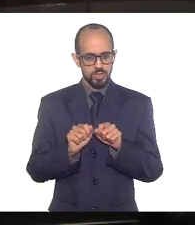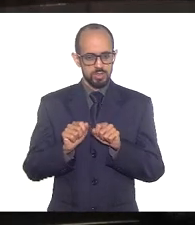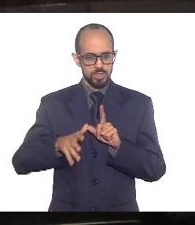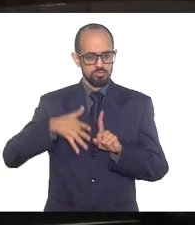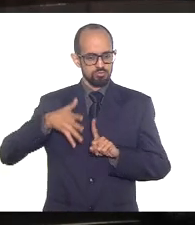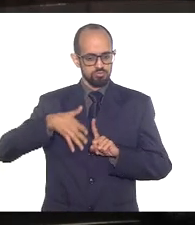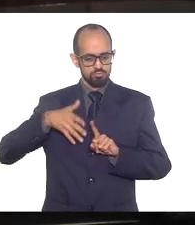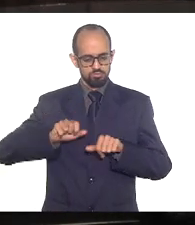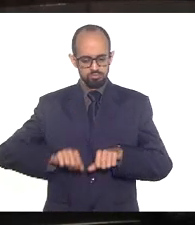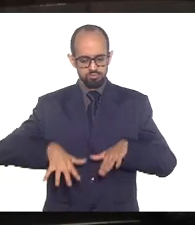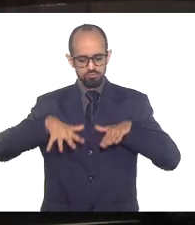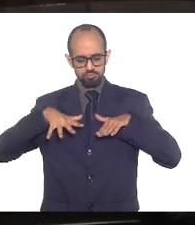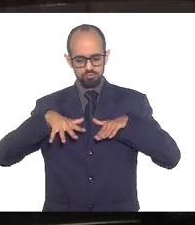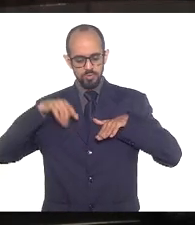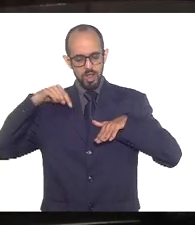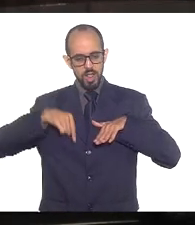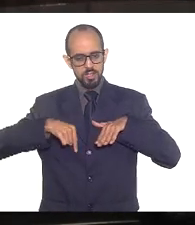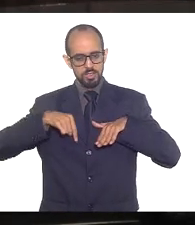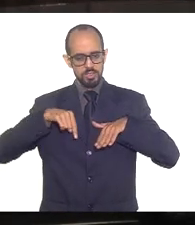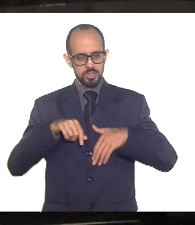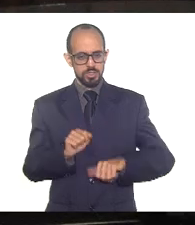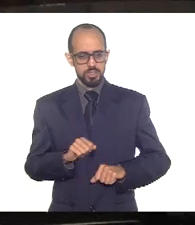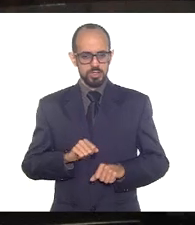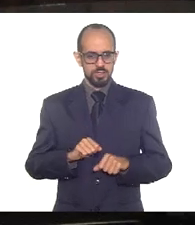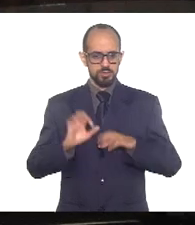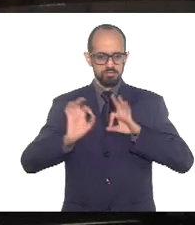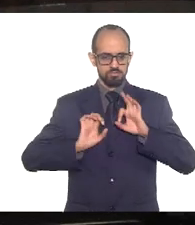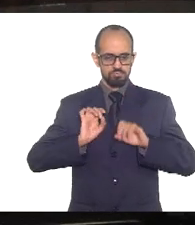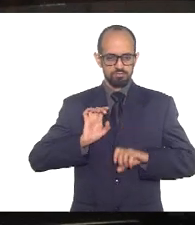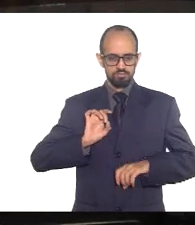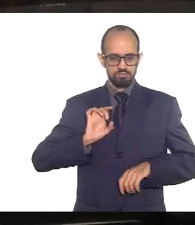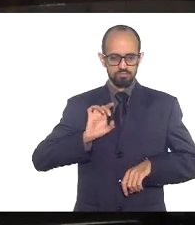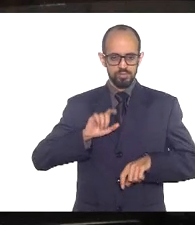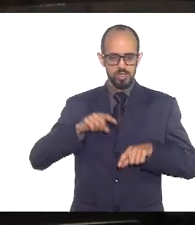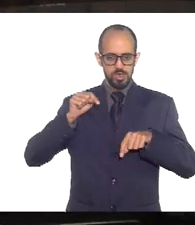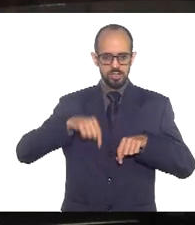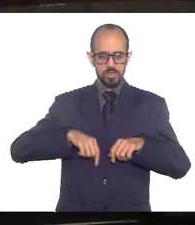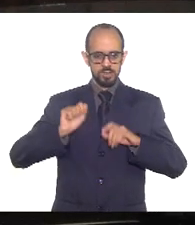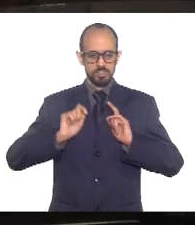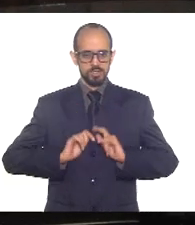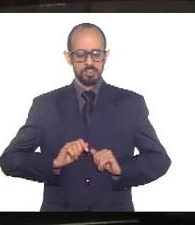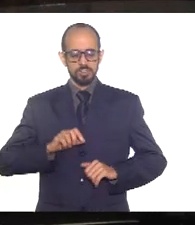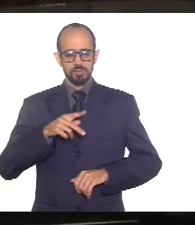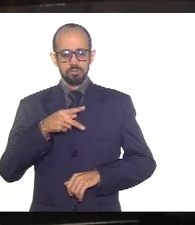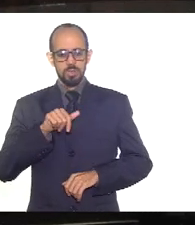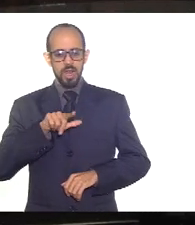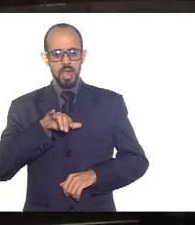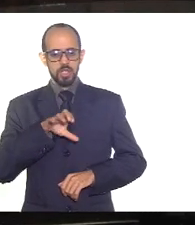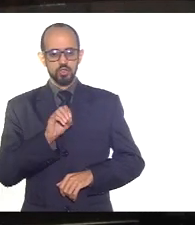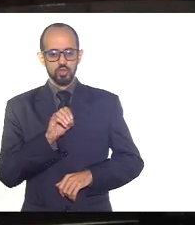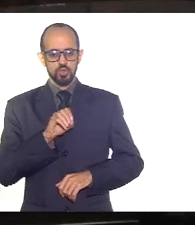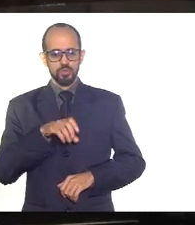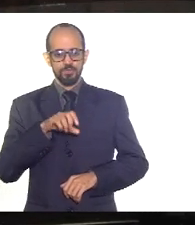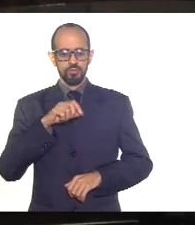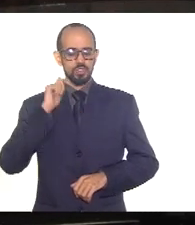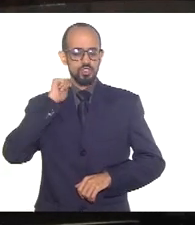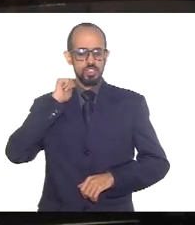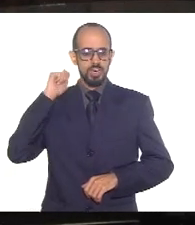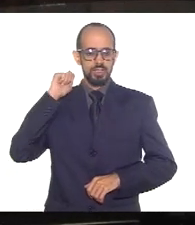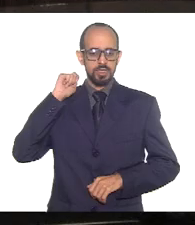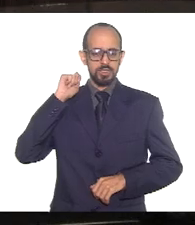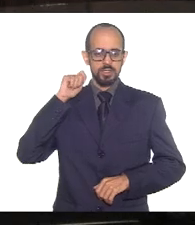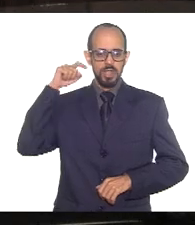essas últimas sessões plenárias Ordinárias do Palácio Tiradentes essa é uma casa